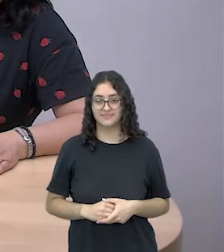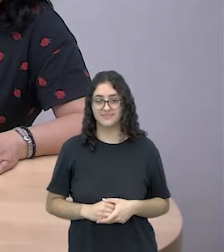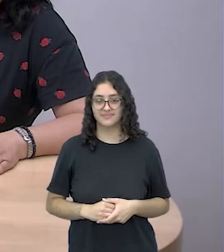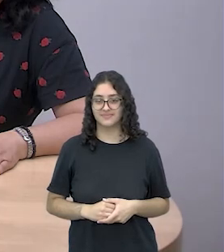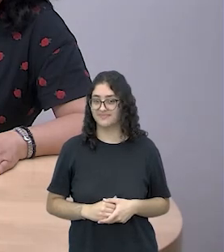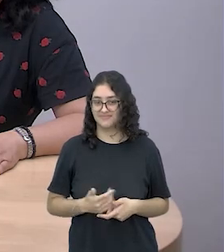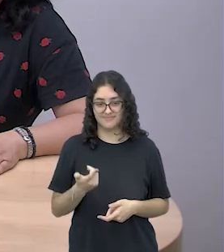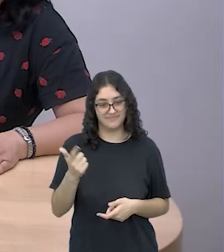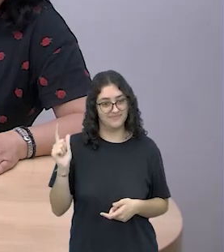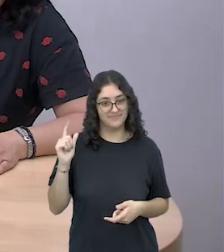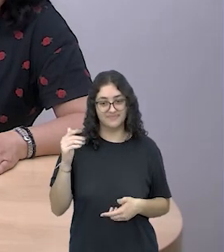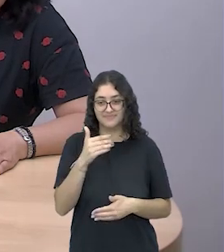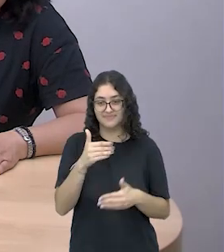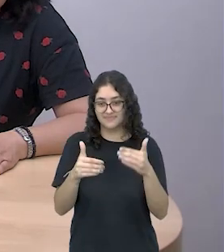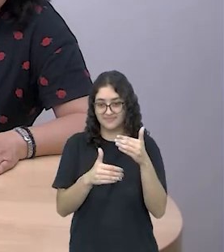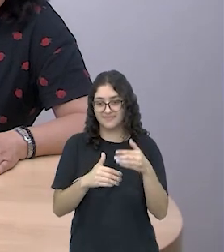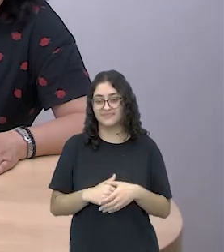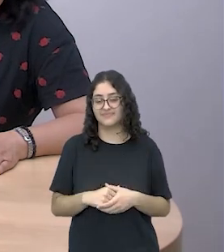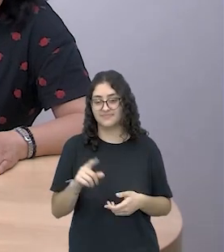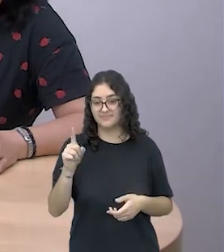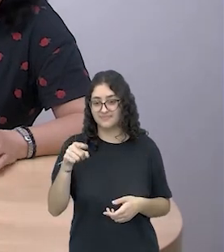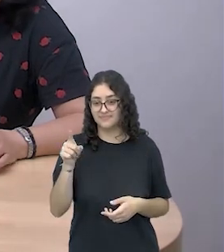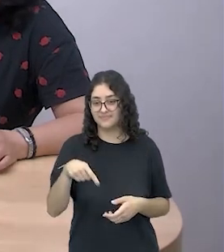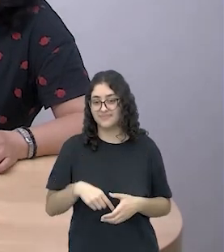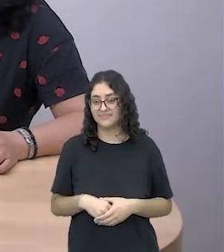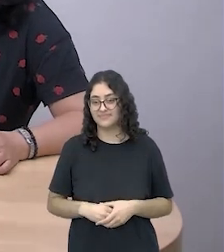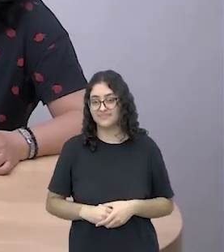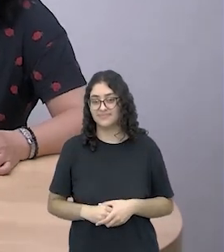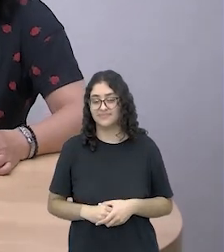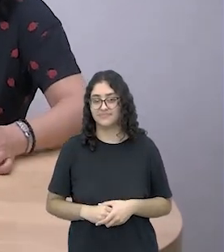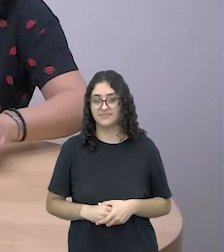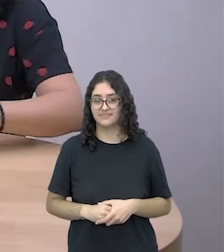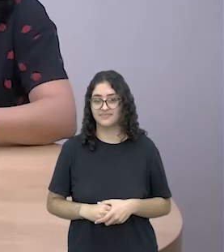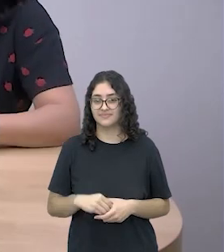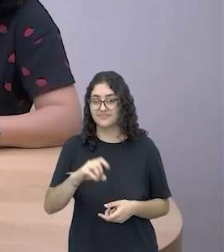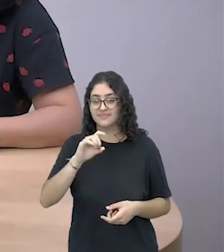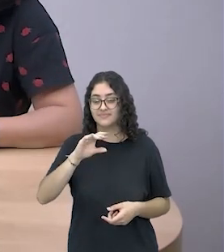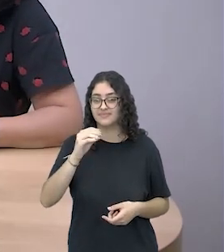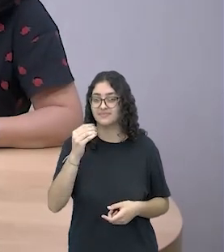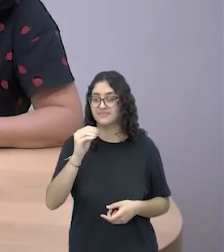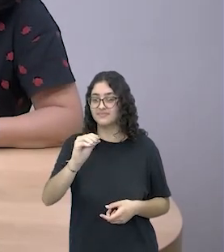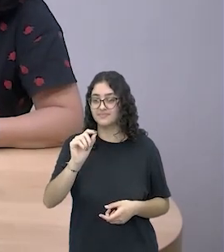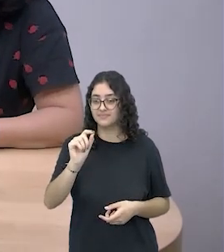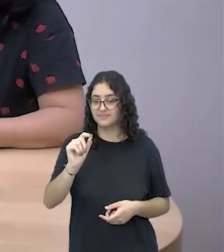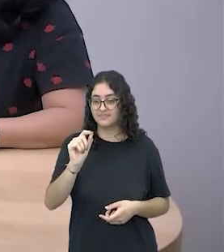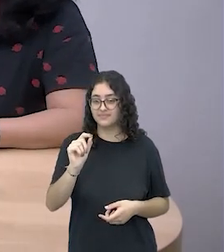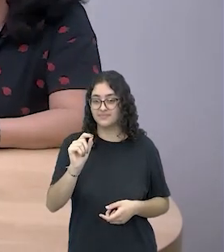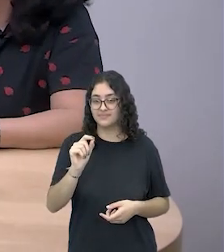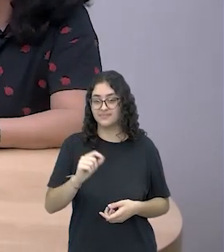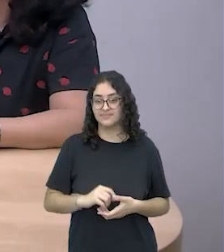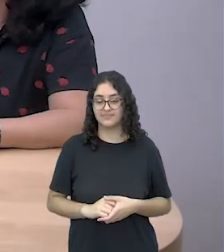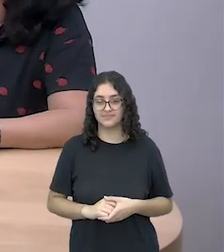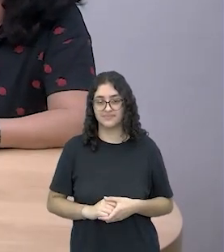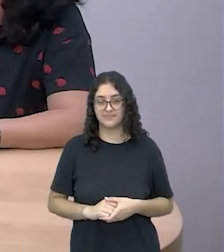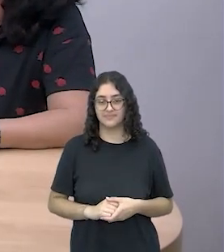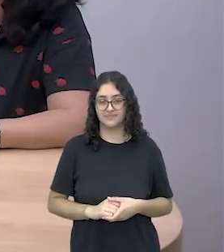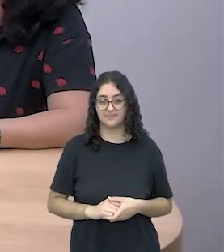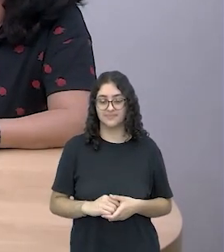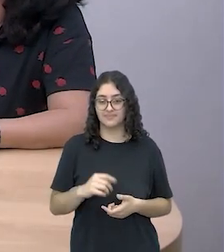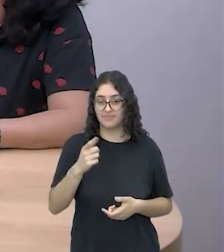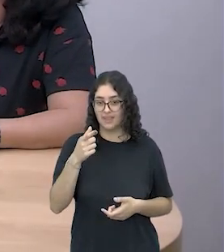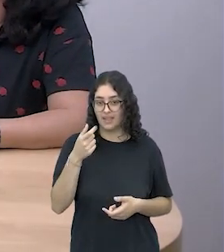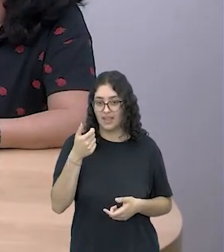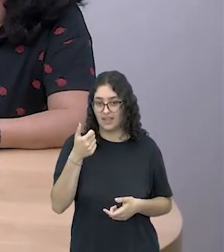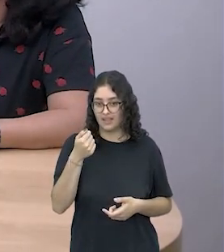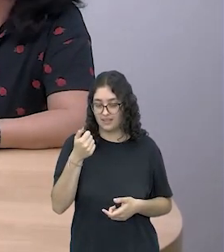É o outro do PPT. Aí. Deixa eu só colocar aqui, para eu colocar a caneta